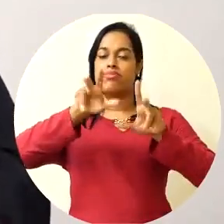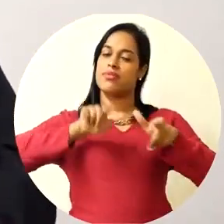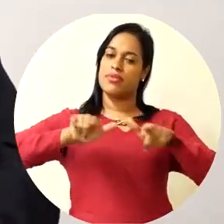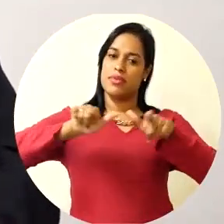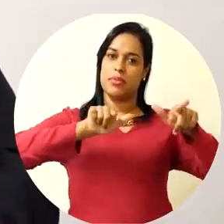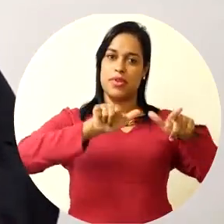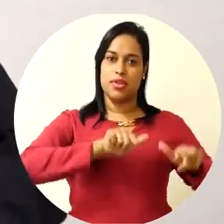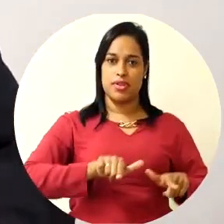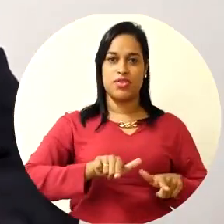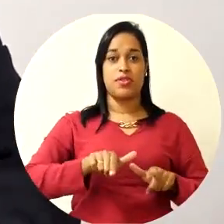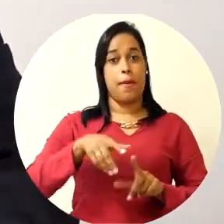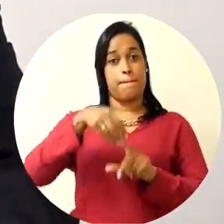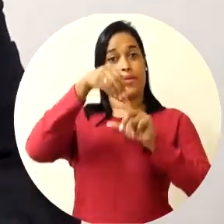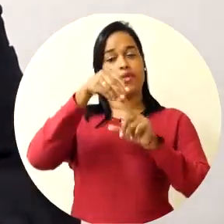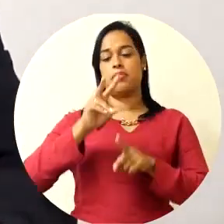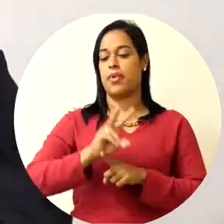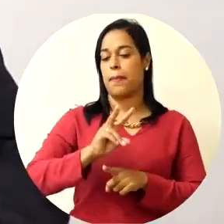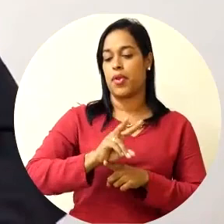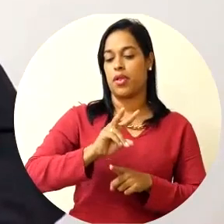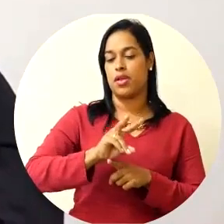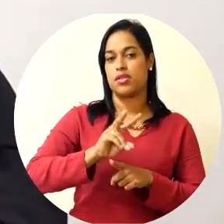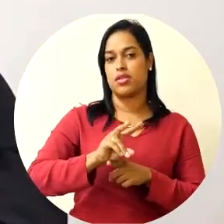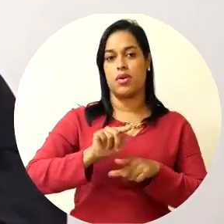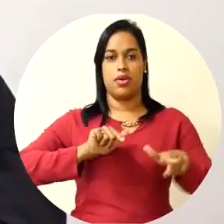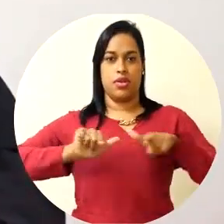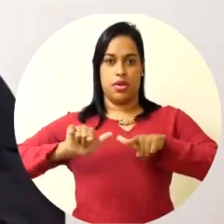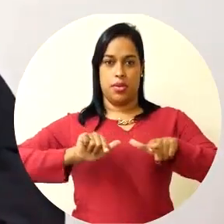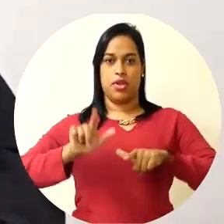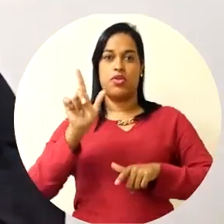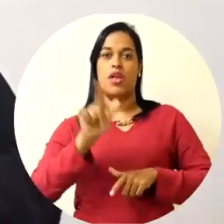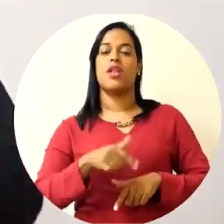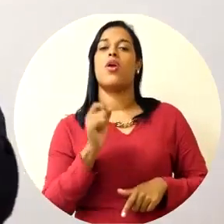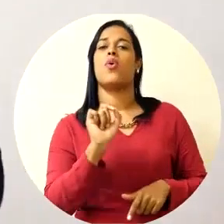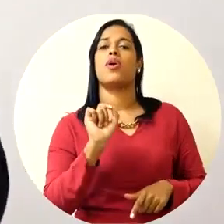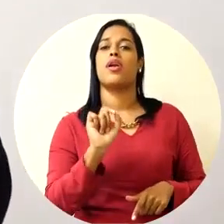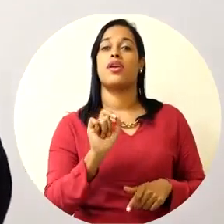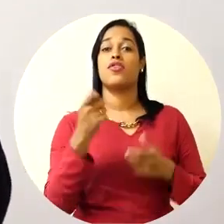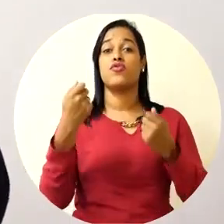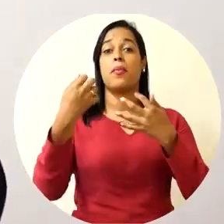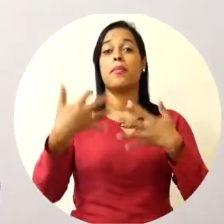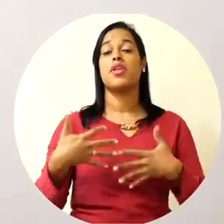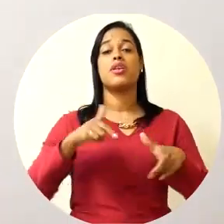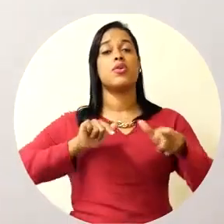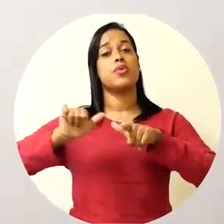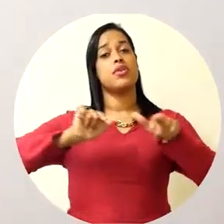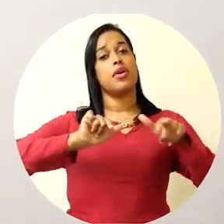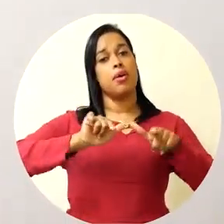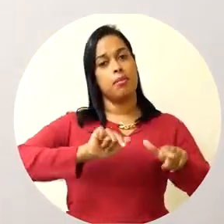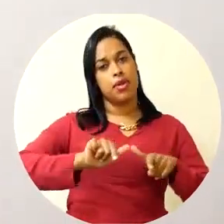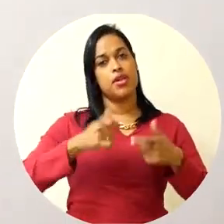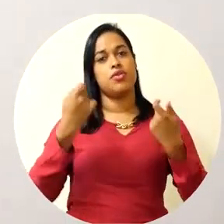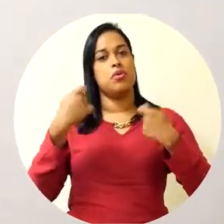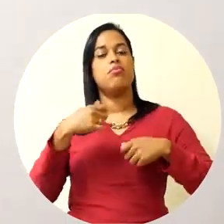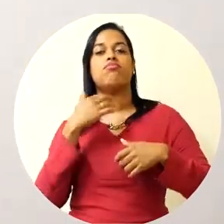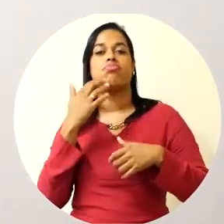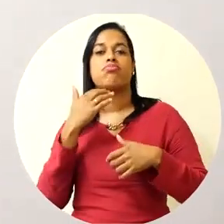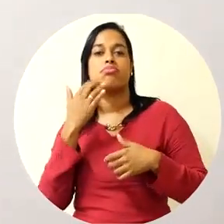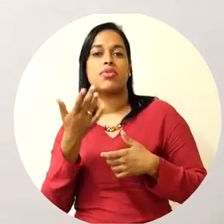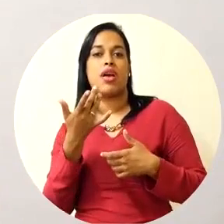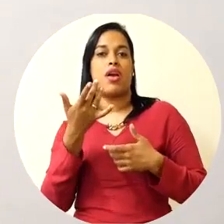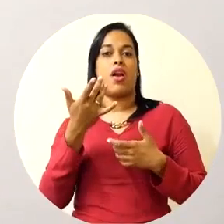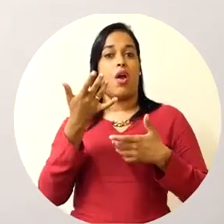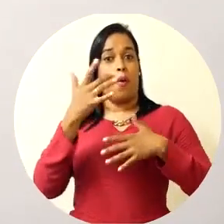princípios trabalhistas. Ora, princípio da proteção do trabalhador. É aquele princípio que diz que o trabalhador, por estar numa